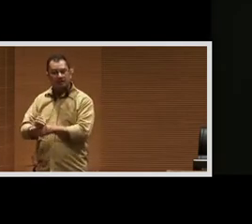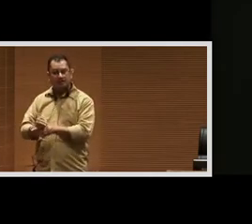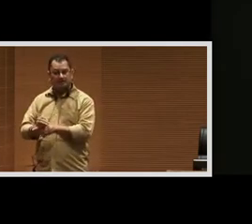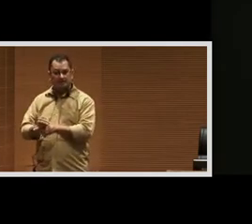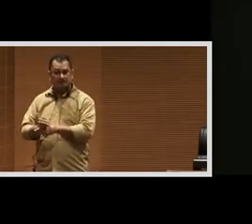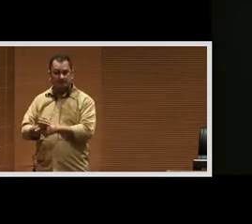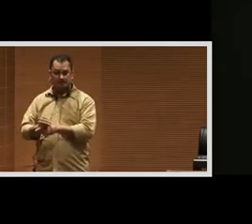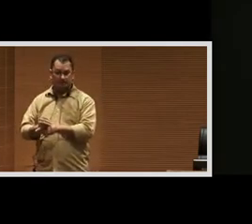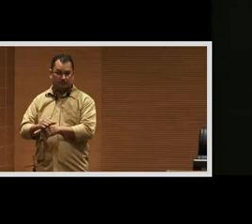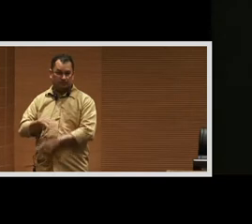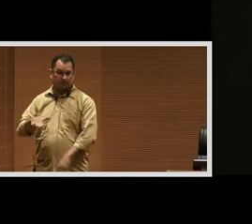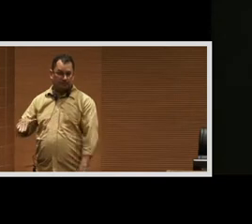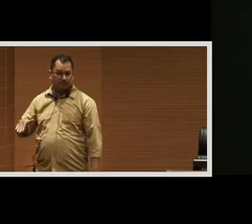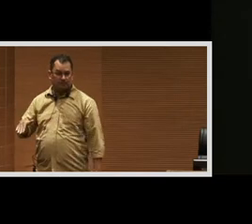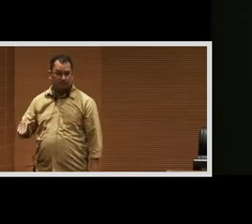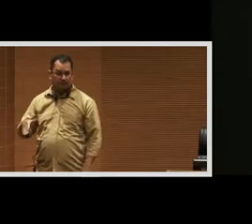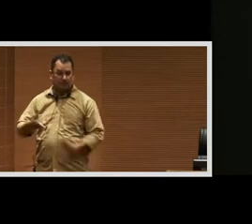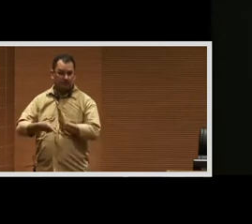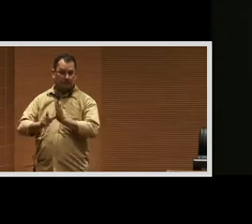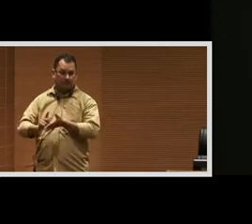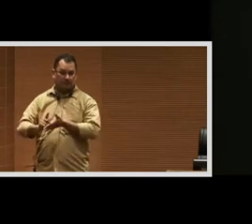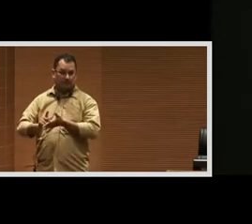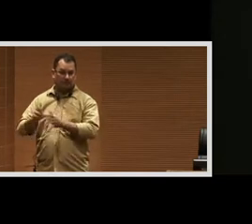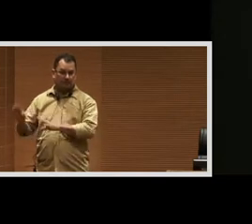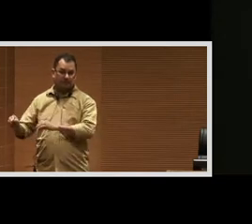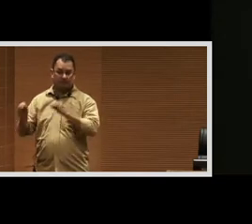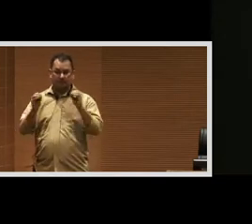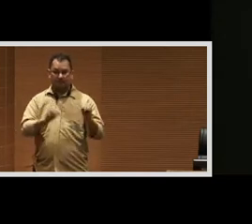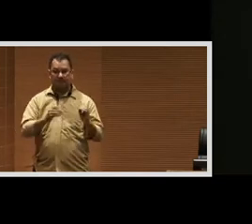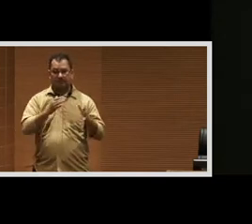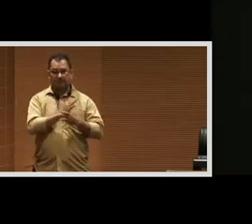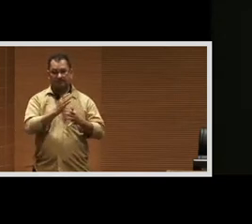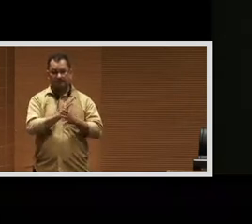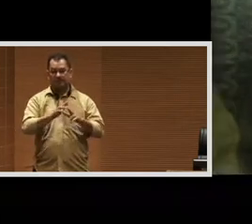cidade, por isso tinha mudado o psiquiatra.